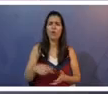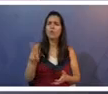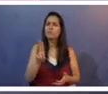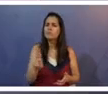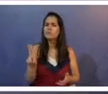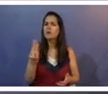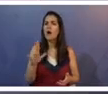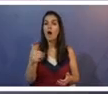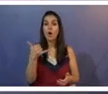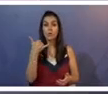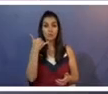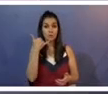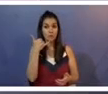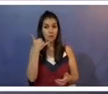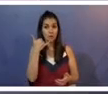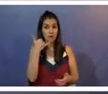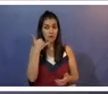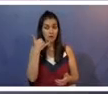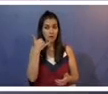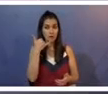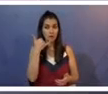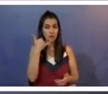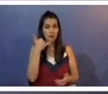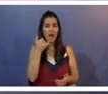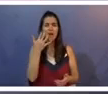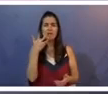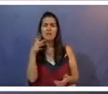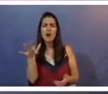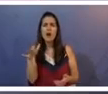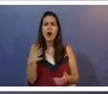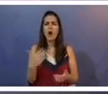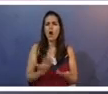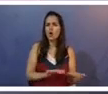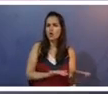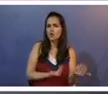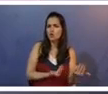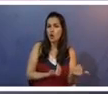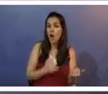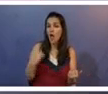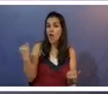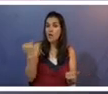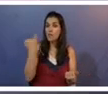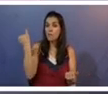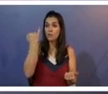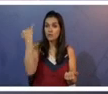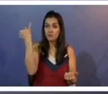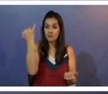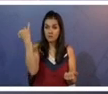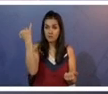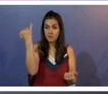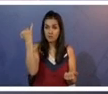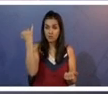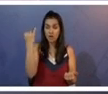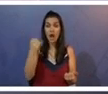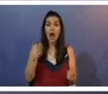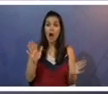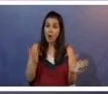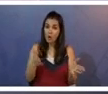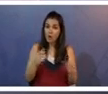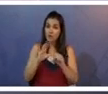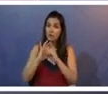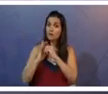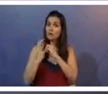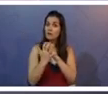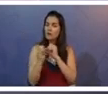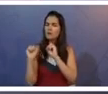dos celulares é um outro item. Por parte de crianças e jovens, está sendo importante, principalmente nesse momento de